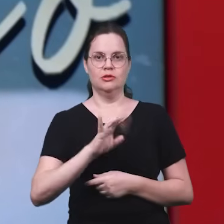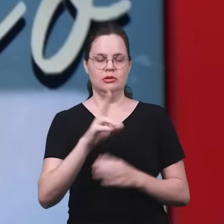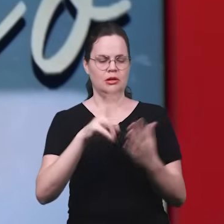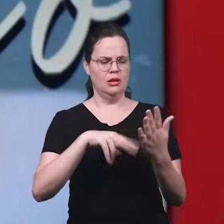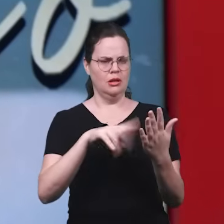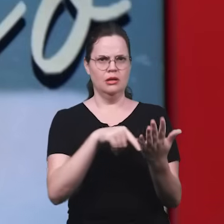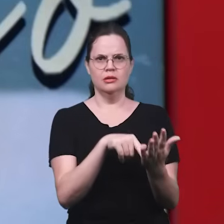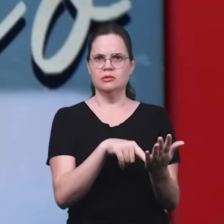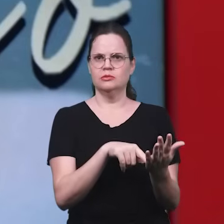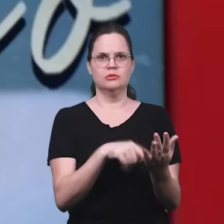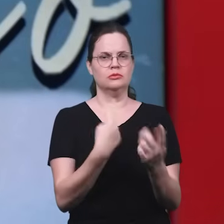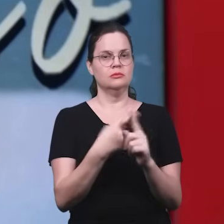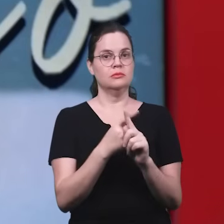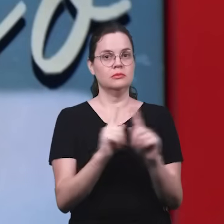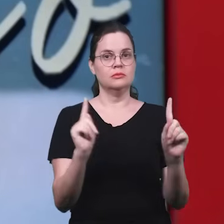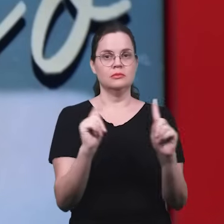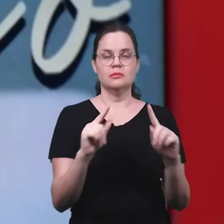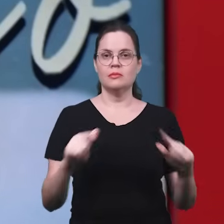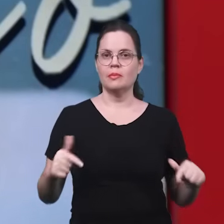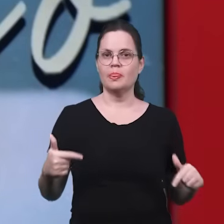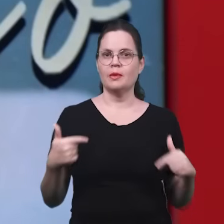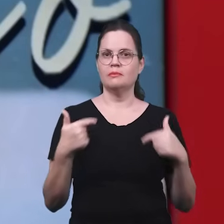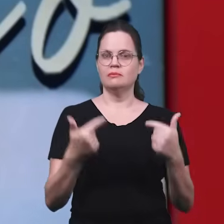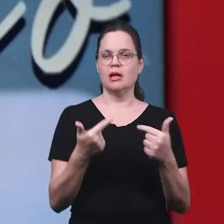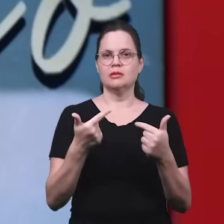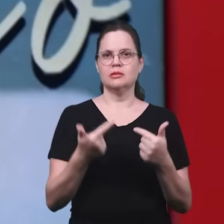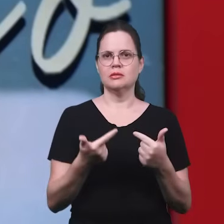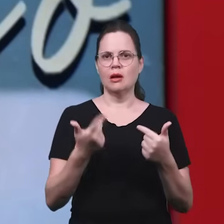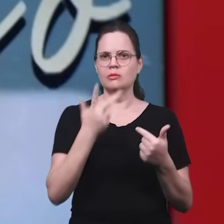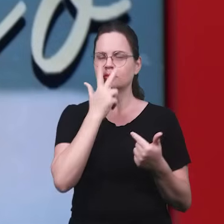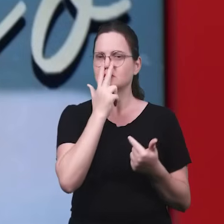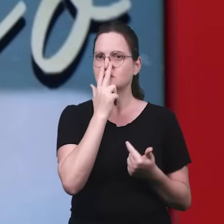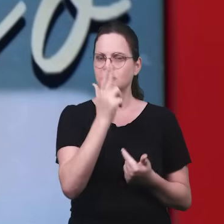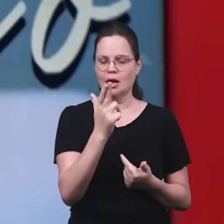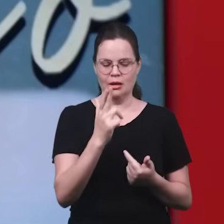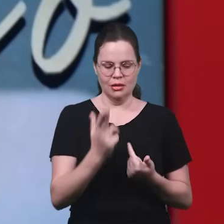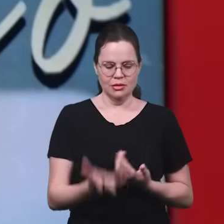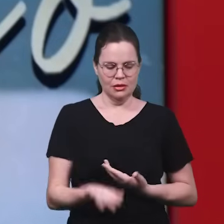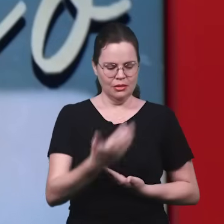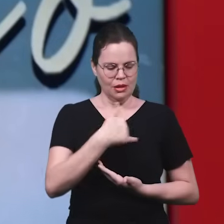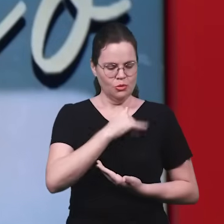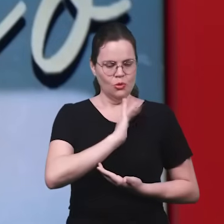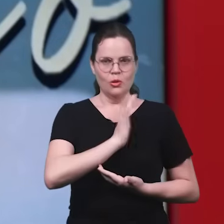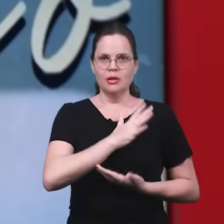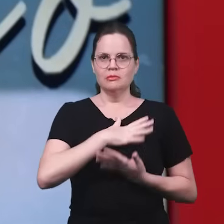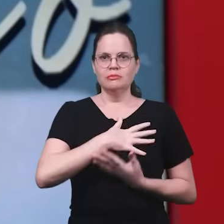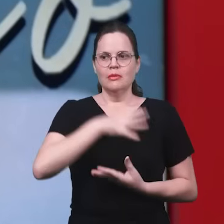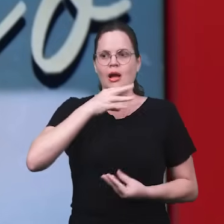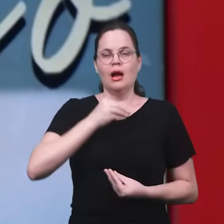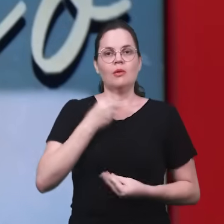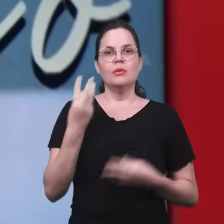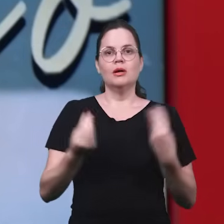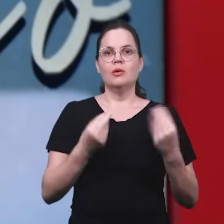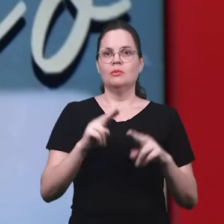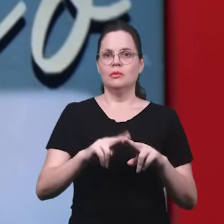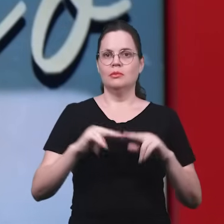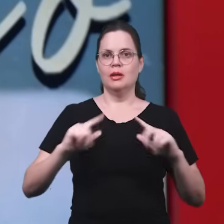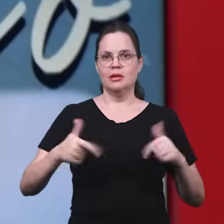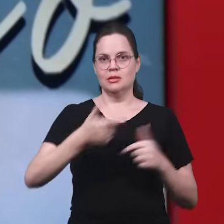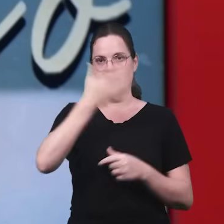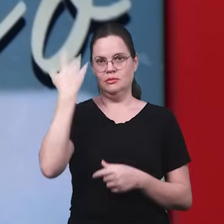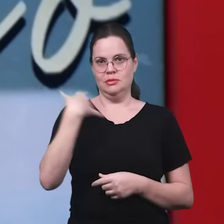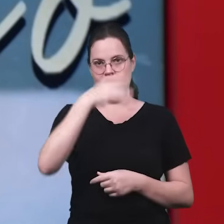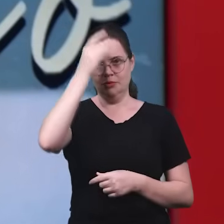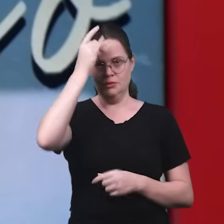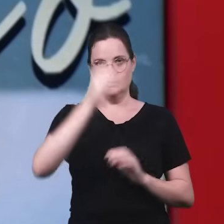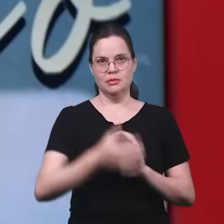lê, mas é algo que entra na sua vida por uma operação da parte de Deus através do seu Espírito. Pastor